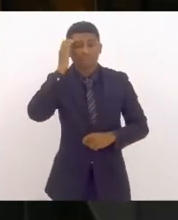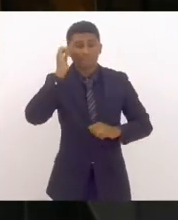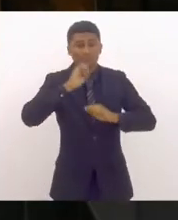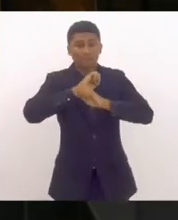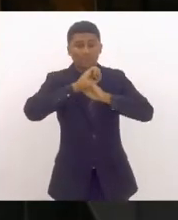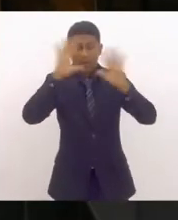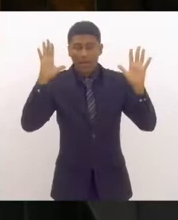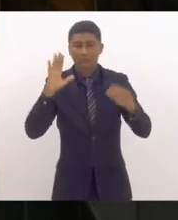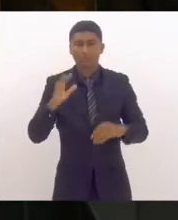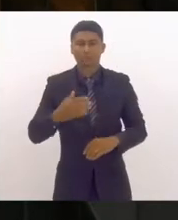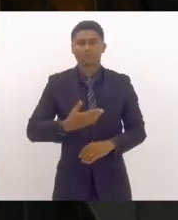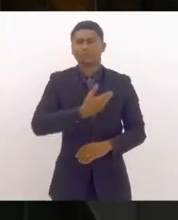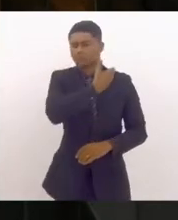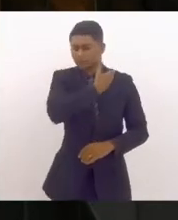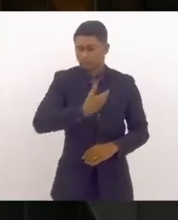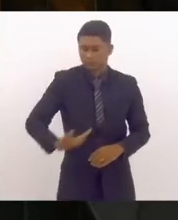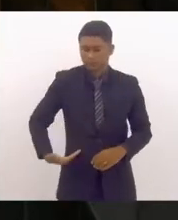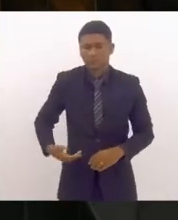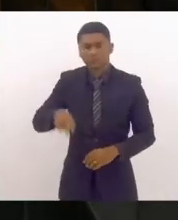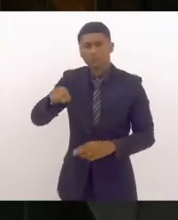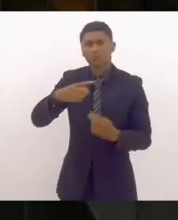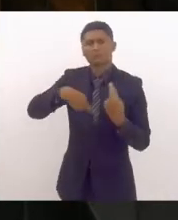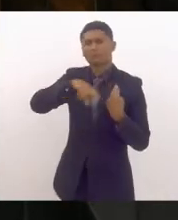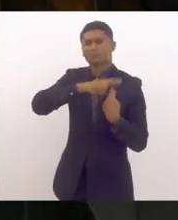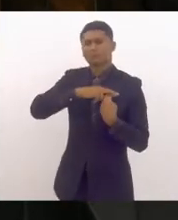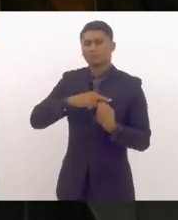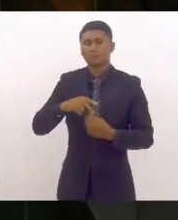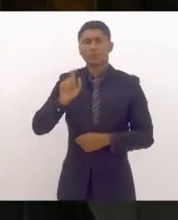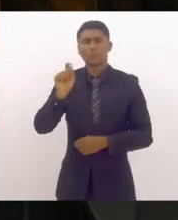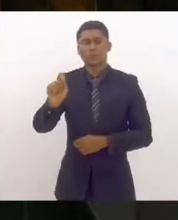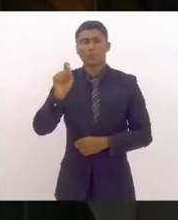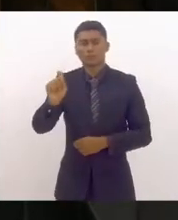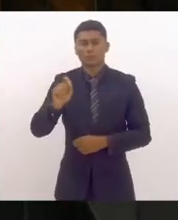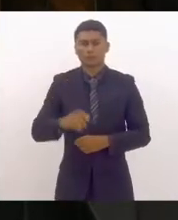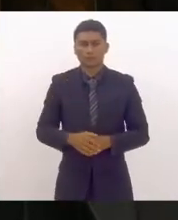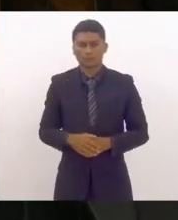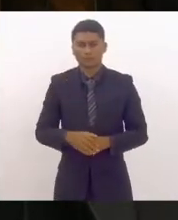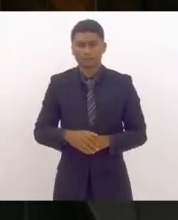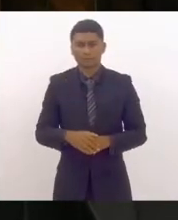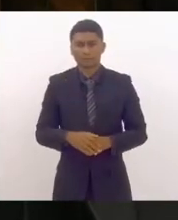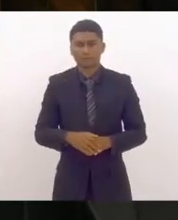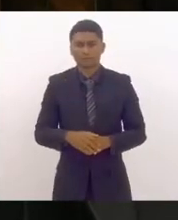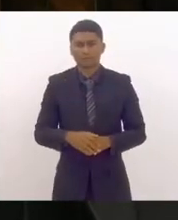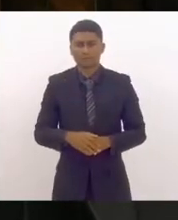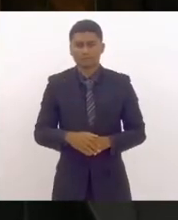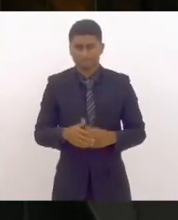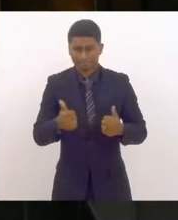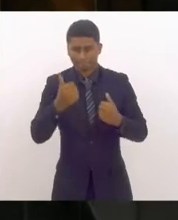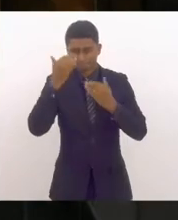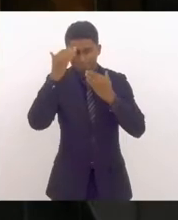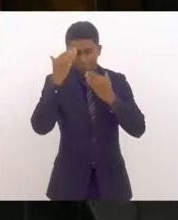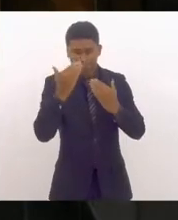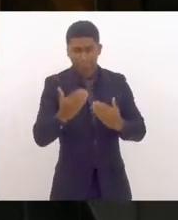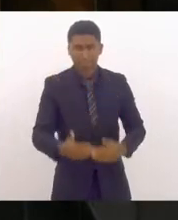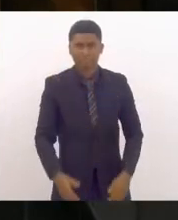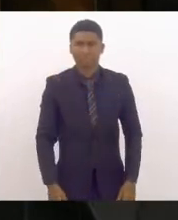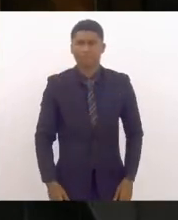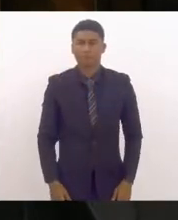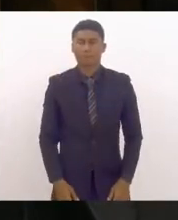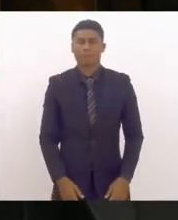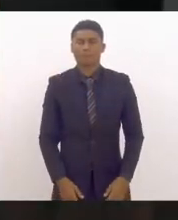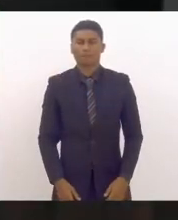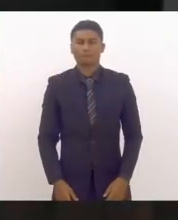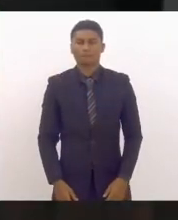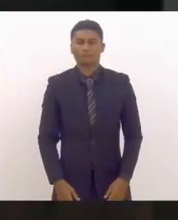estado e o que que é engodo em todas essas histórias Muito obrigado seu presente e